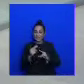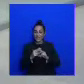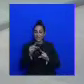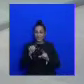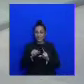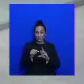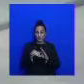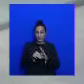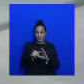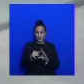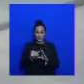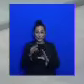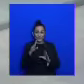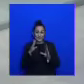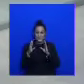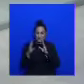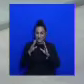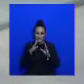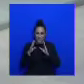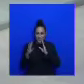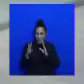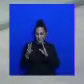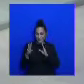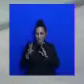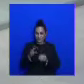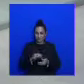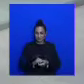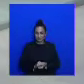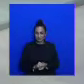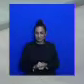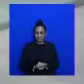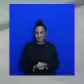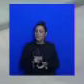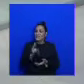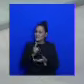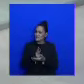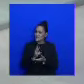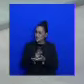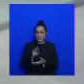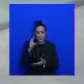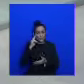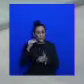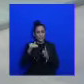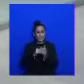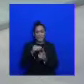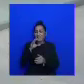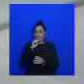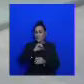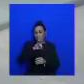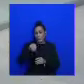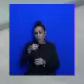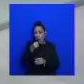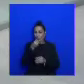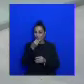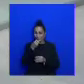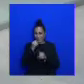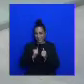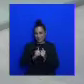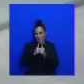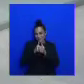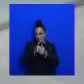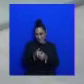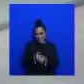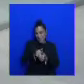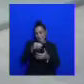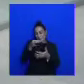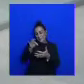Caixa e da Rede TV no YouTube e no Facebook. Sempre de segunda a sábado você tem a oportunidade de